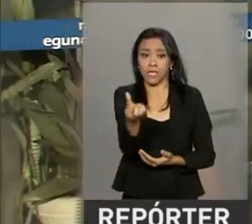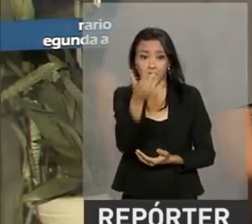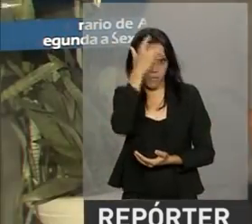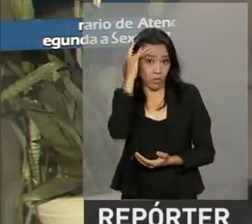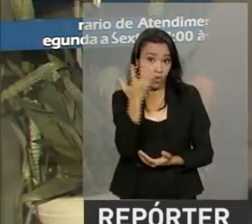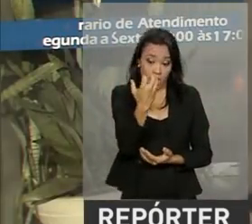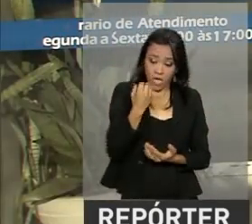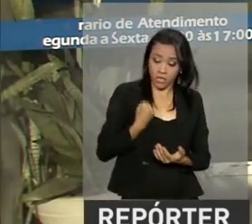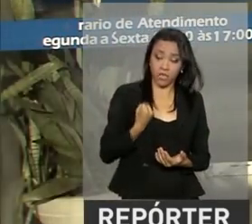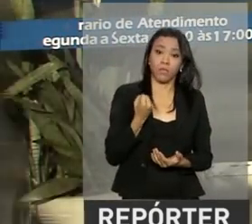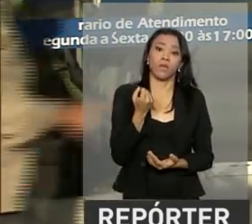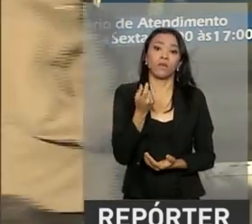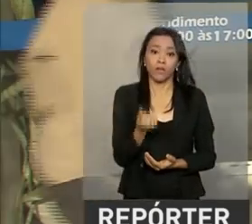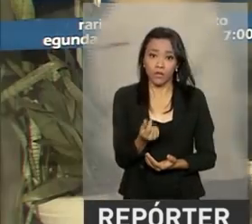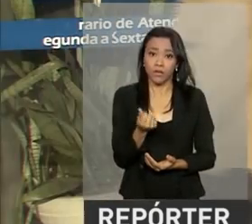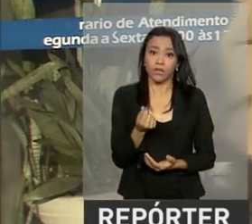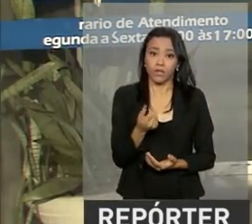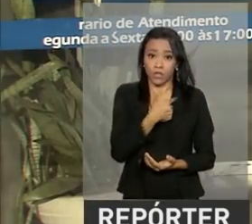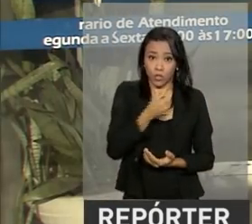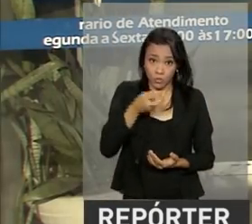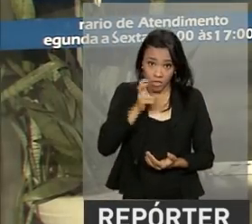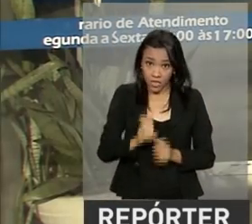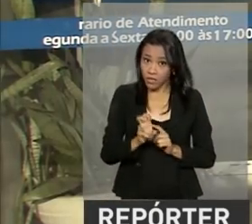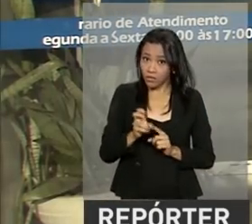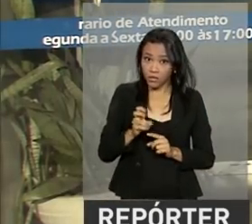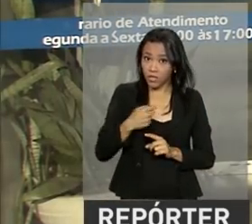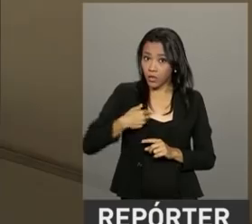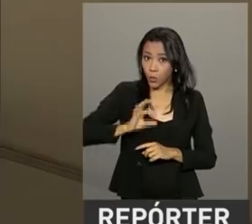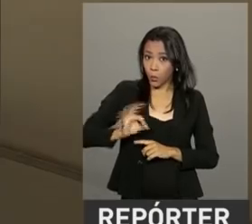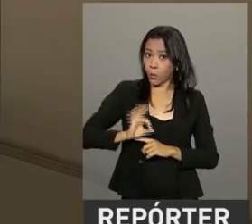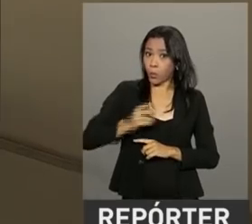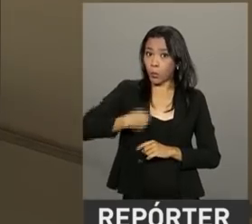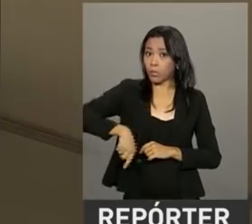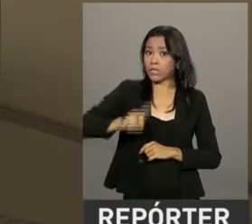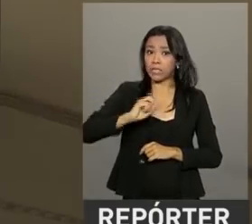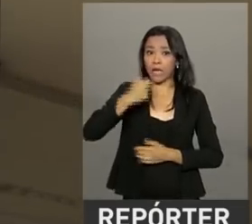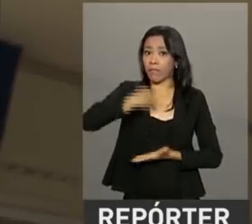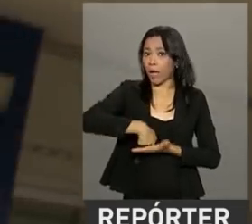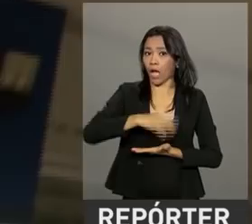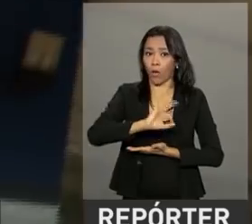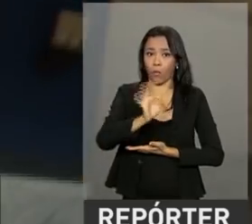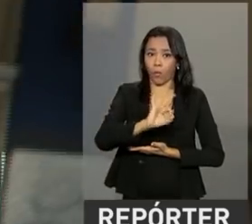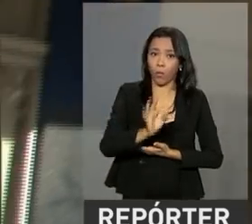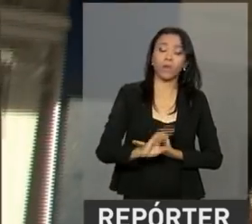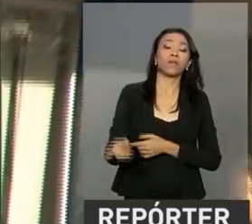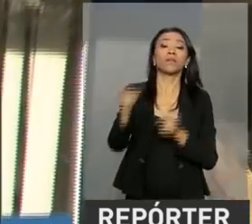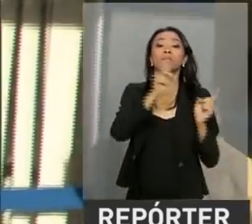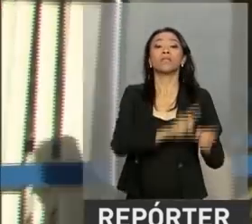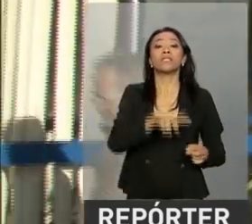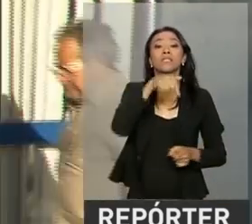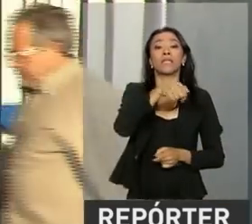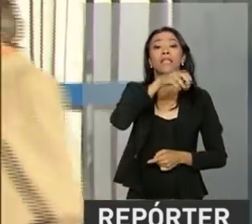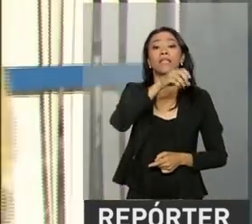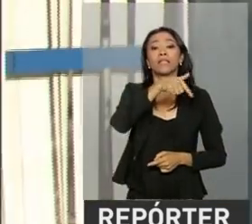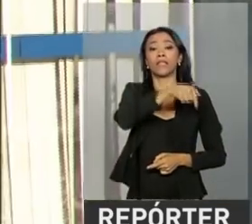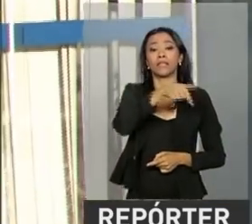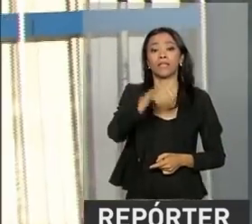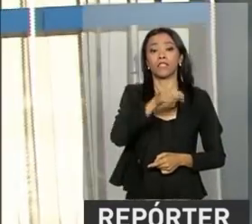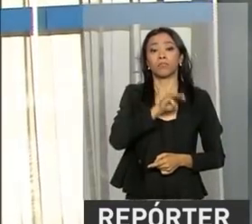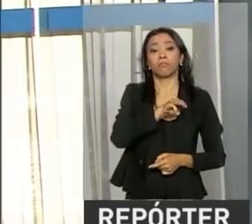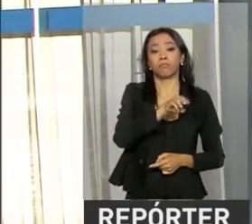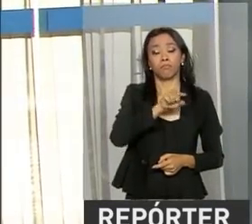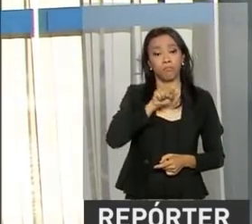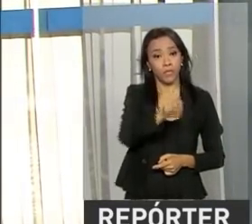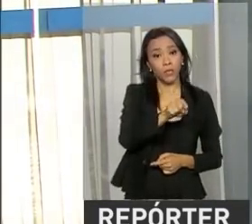receberam benefício em maio de 2015 de doenças que não geram incapacidade e 77 mil por doenças